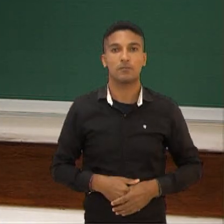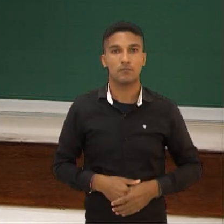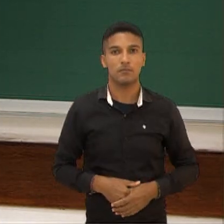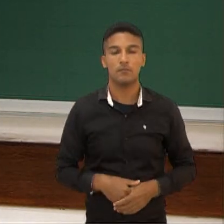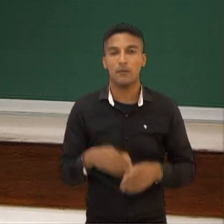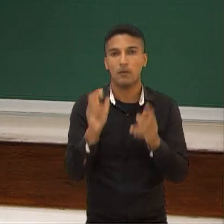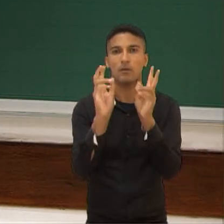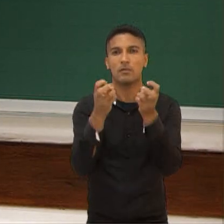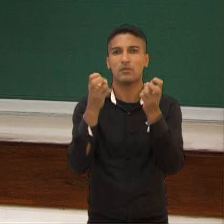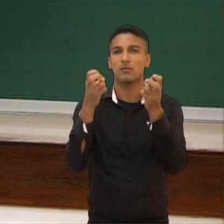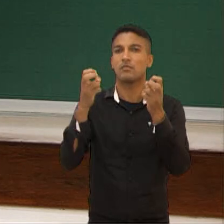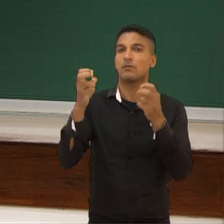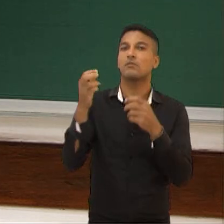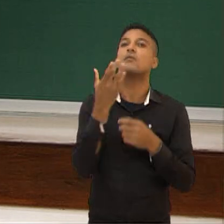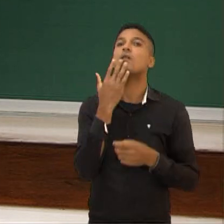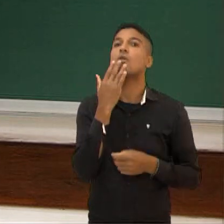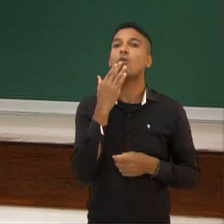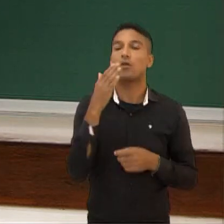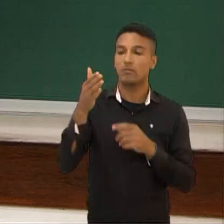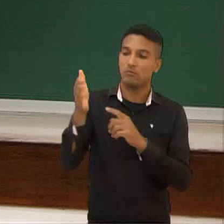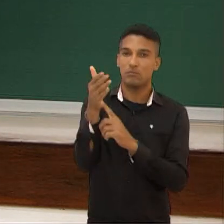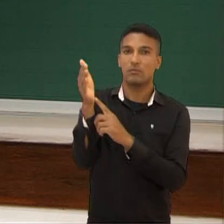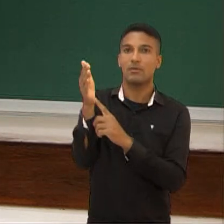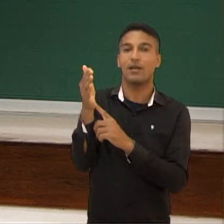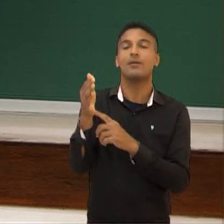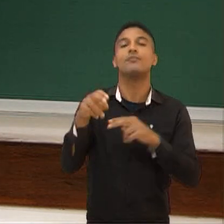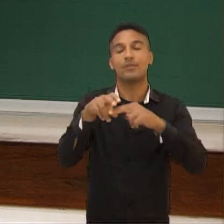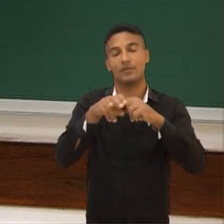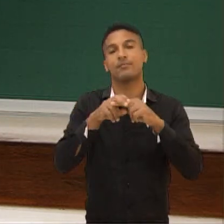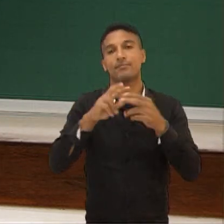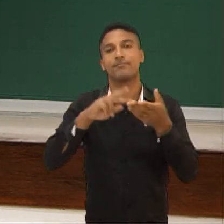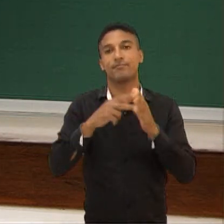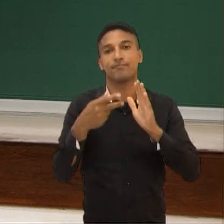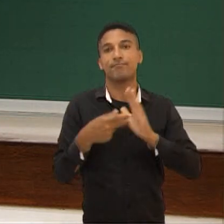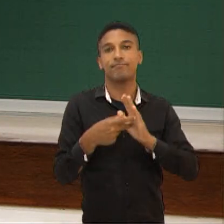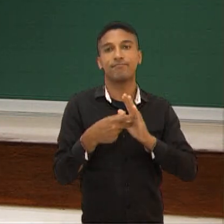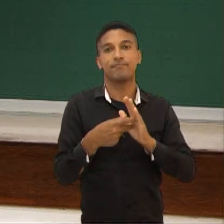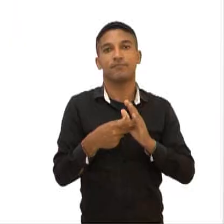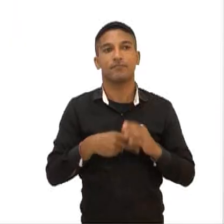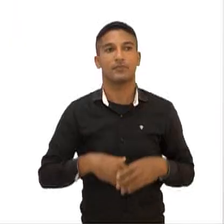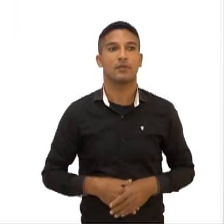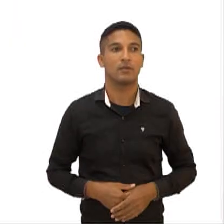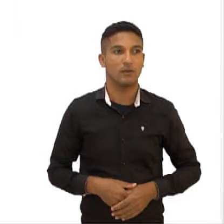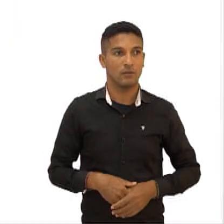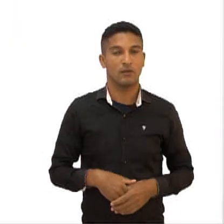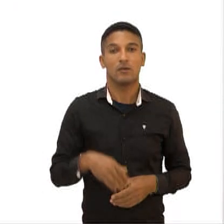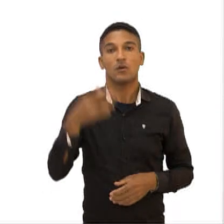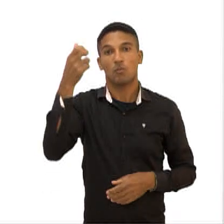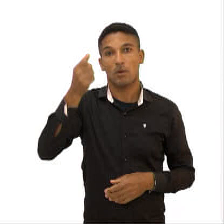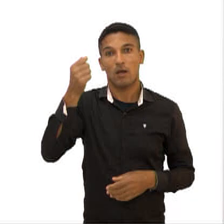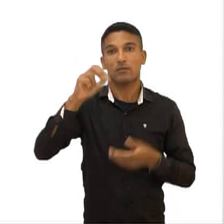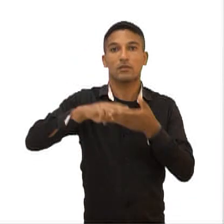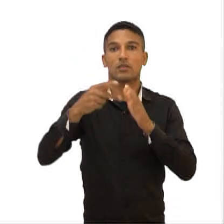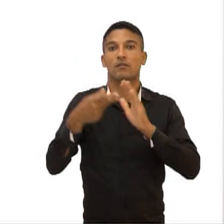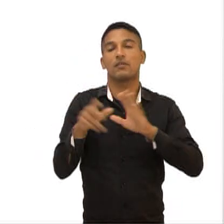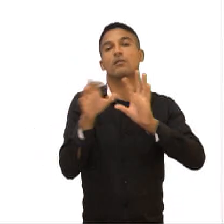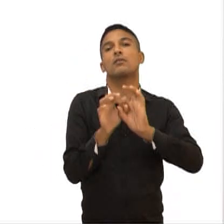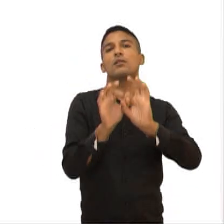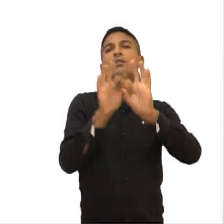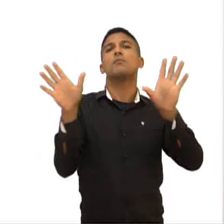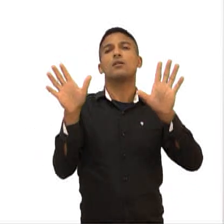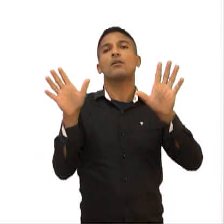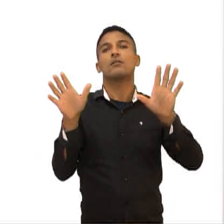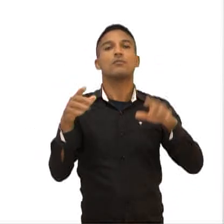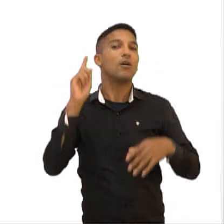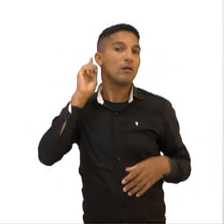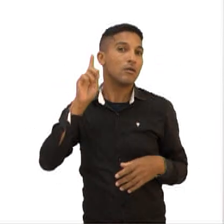têm essa cor, geralmente é por isso. E o branco representa a liberdade, a justiça,